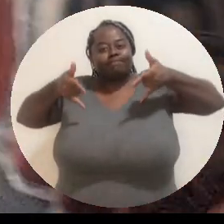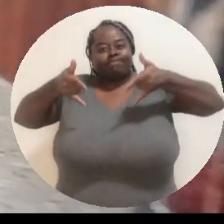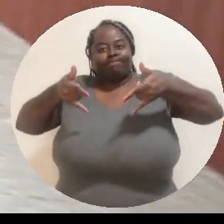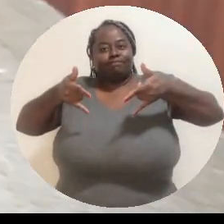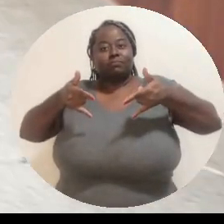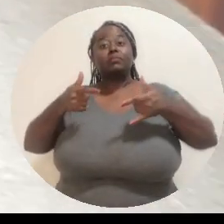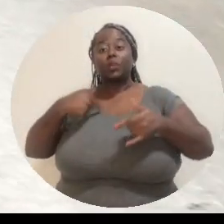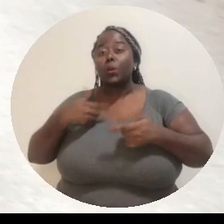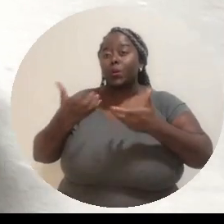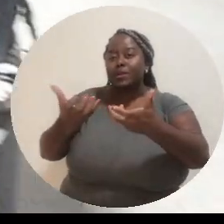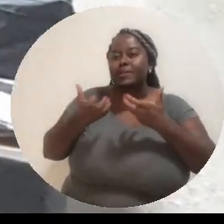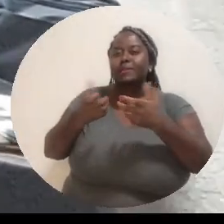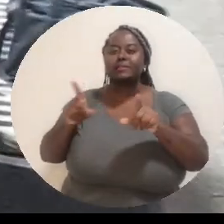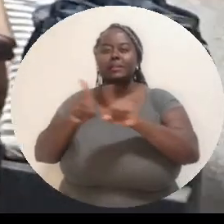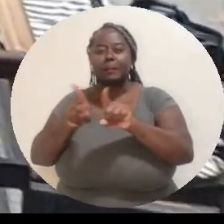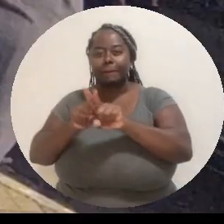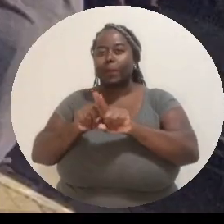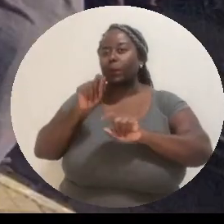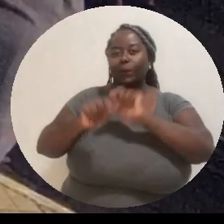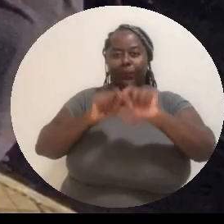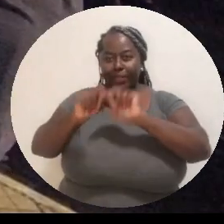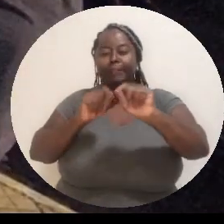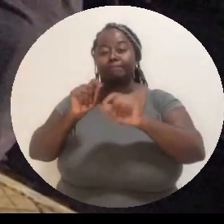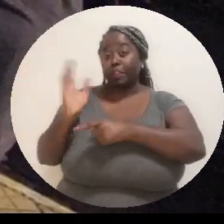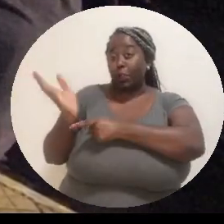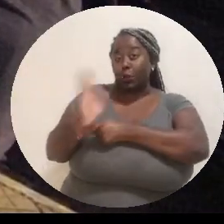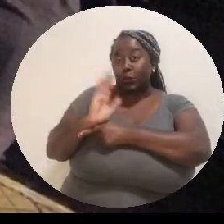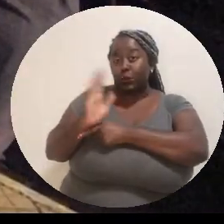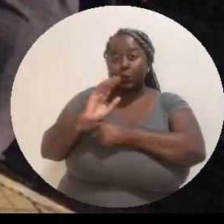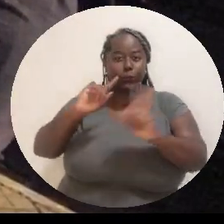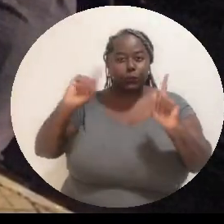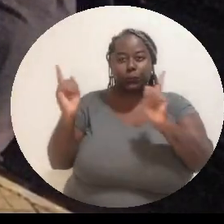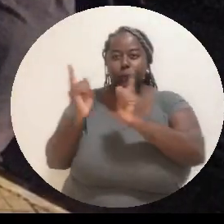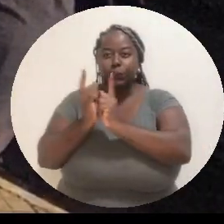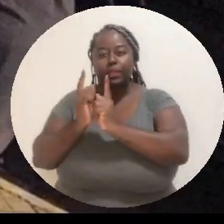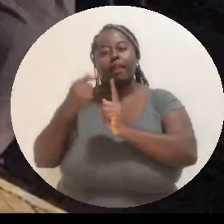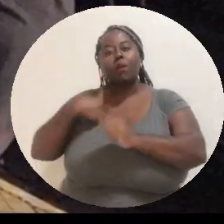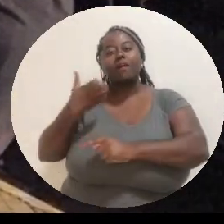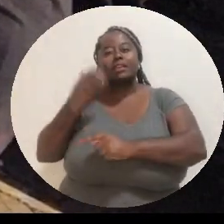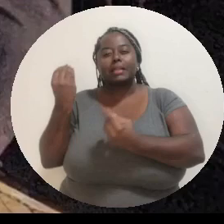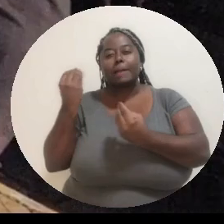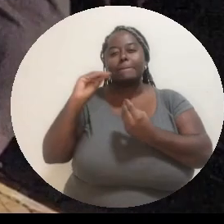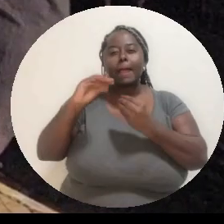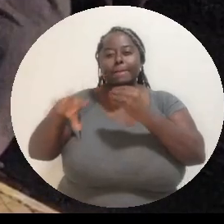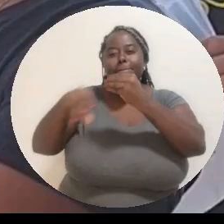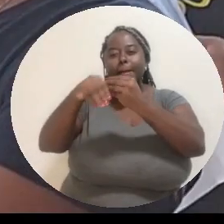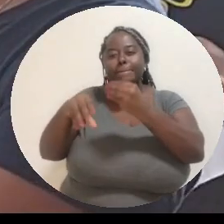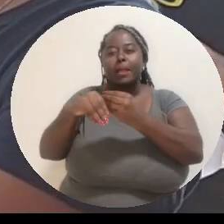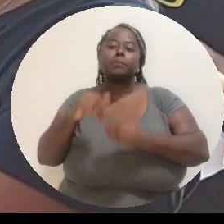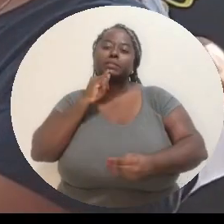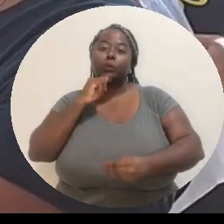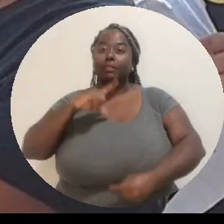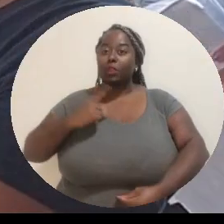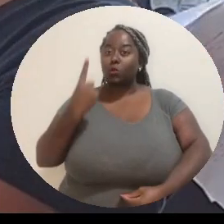também é colocar uns easter eggs no curta-metragem. Então, por exemplo, a gente tem um personagem que é